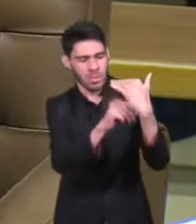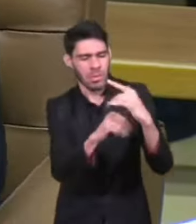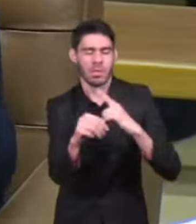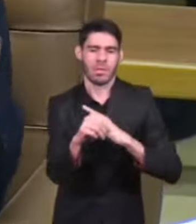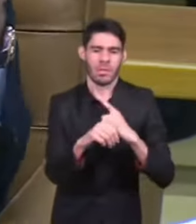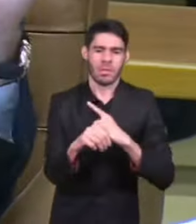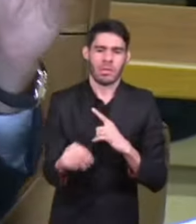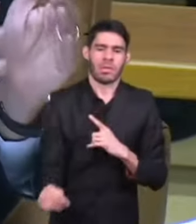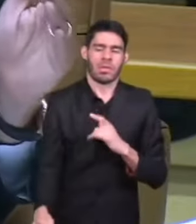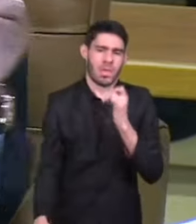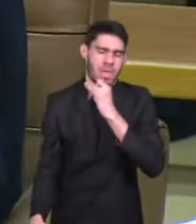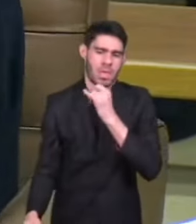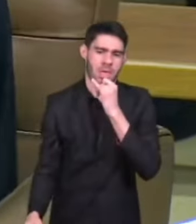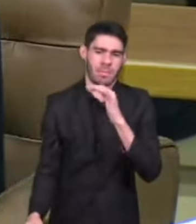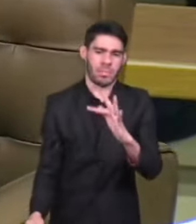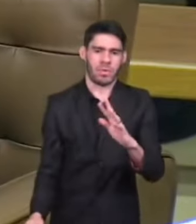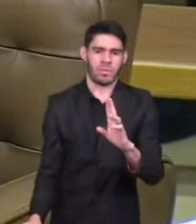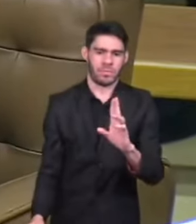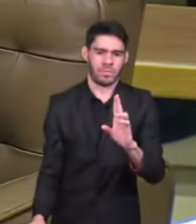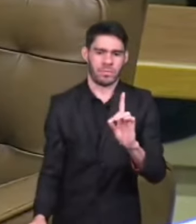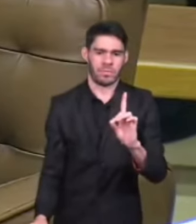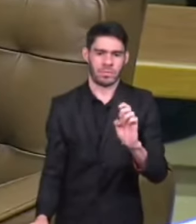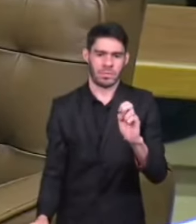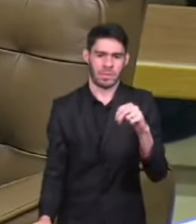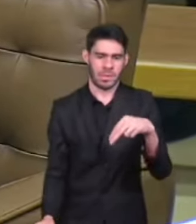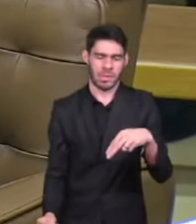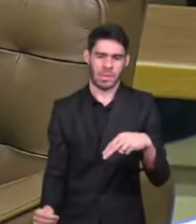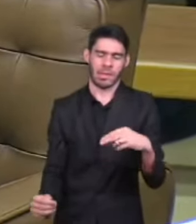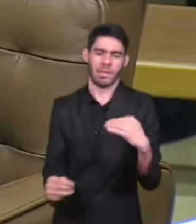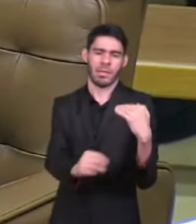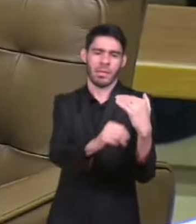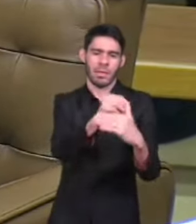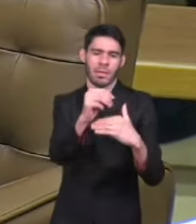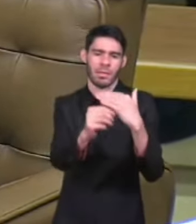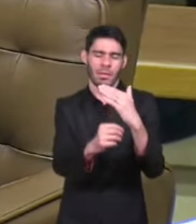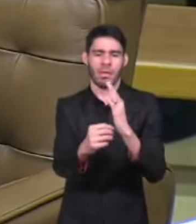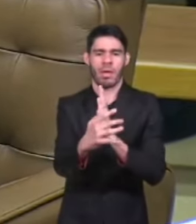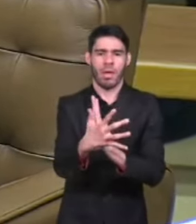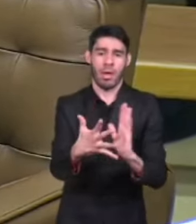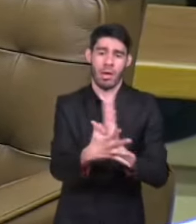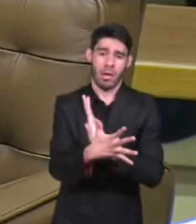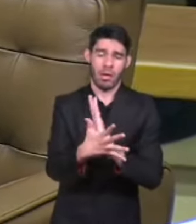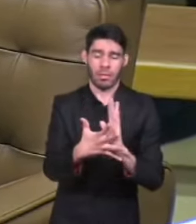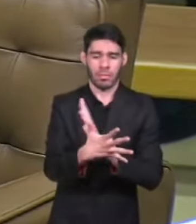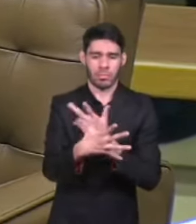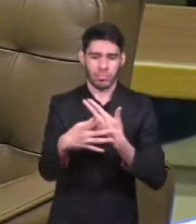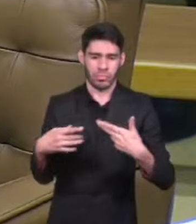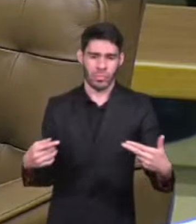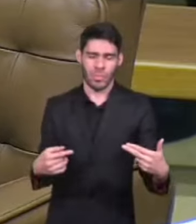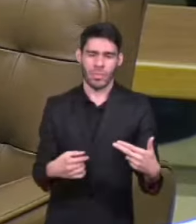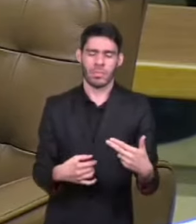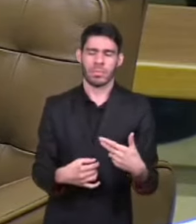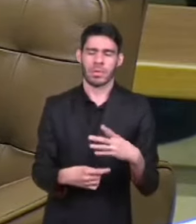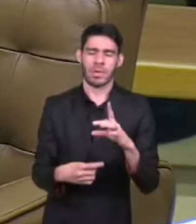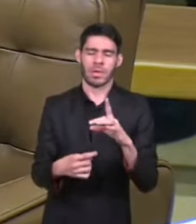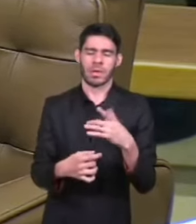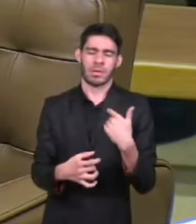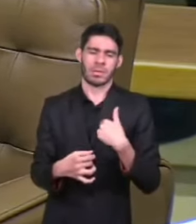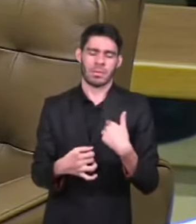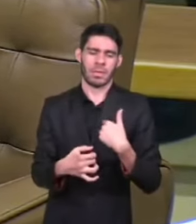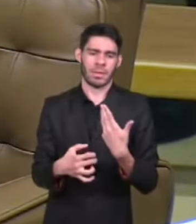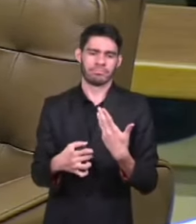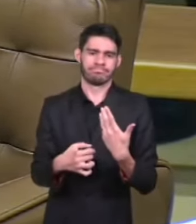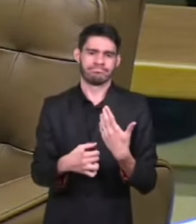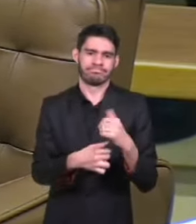do FUNPEM, avançamos em algumas questões quanto ao descontingenciamento.